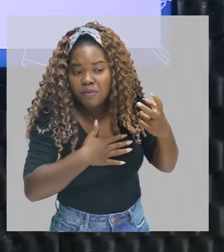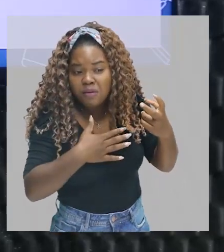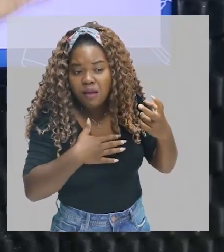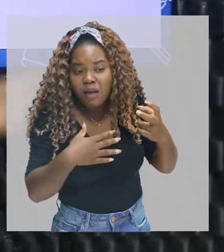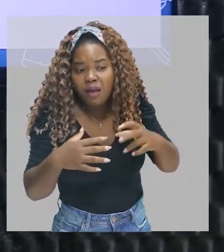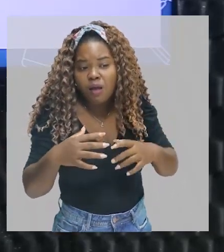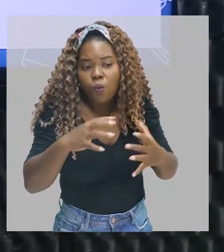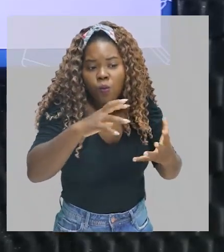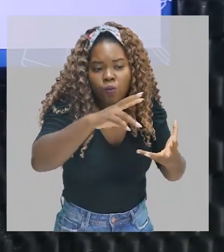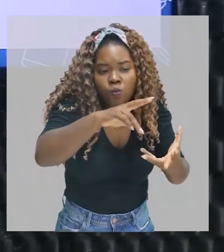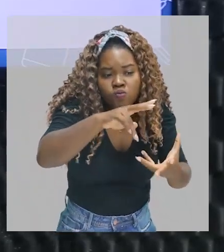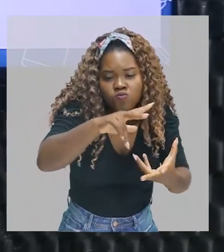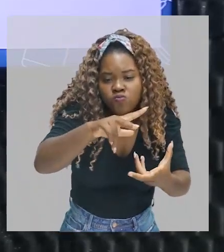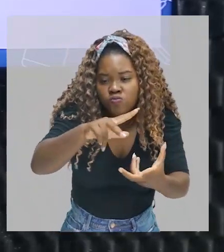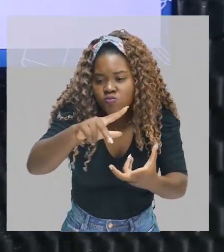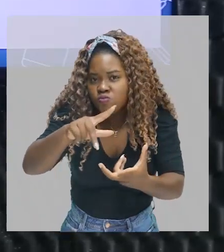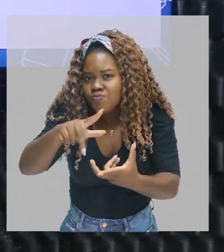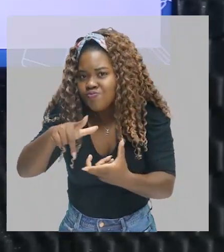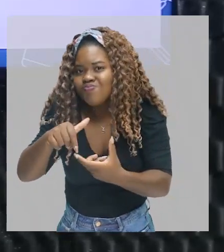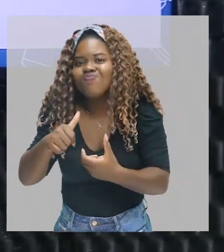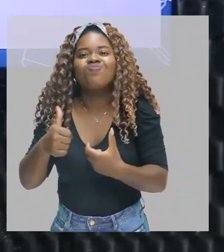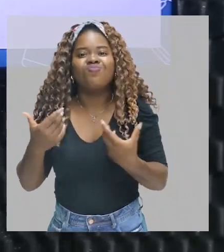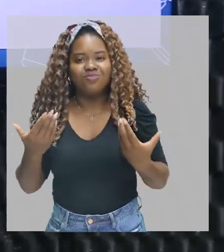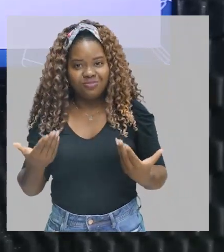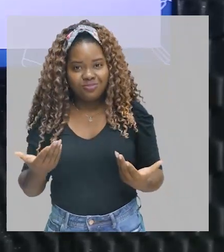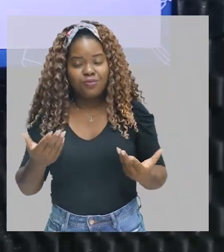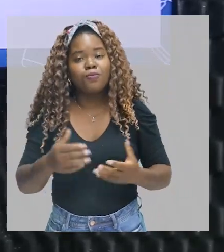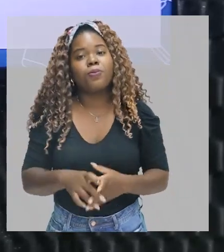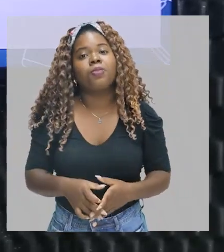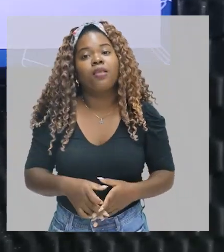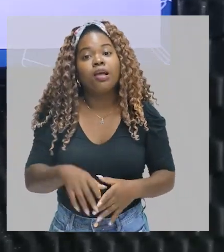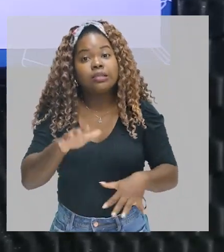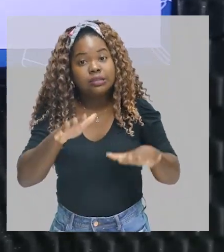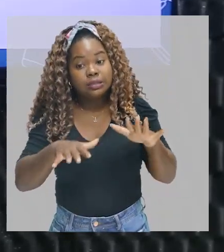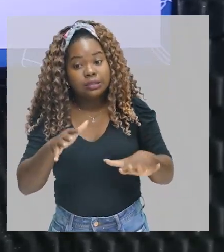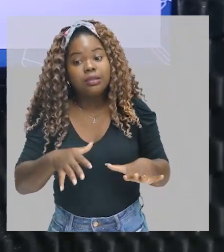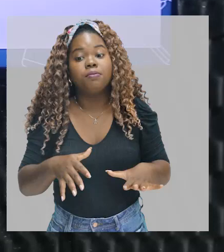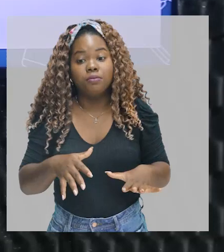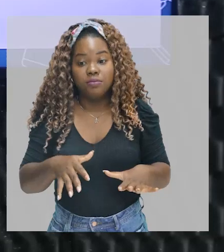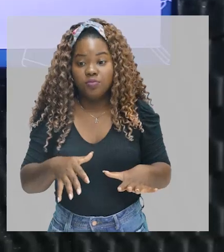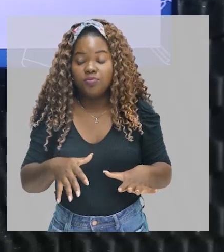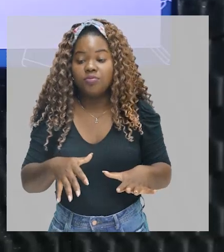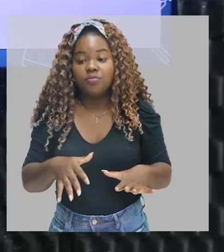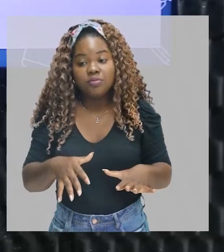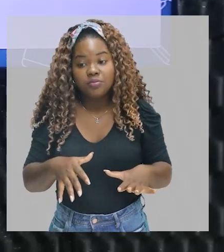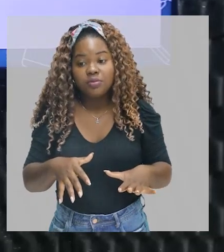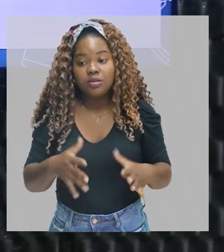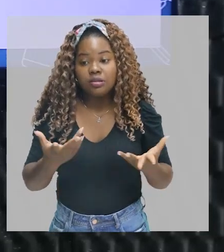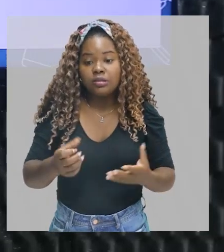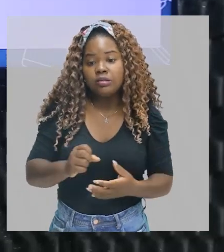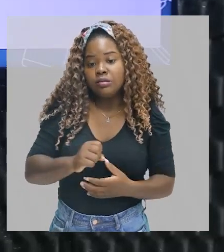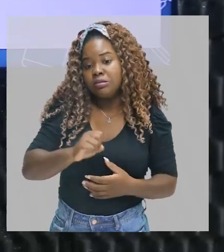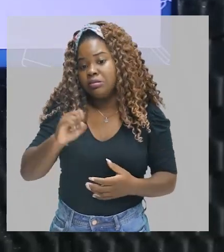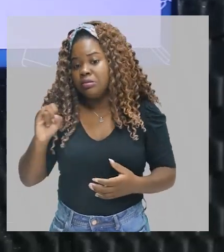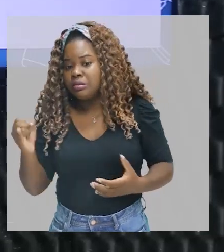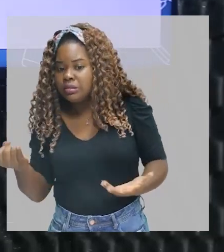minhas maneiras de ver o mundo. Isso vai depender do meu estado de espírito. Eu posso falar